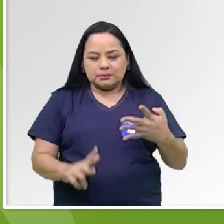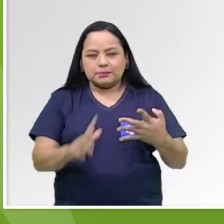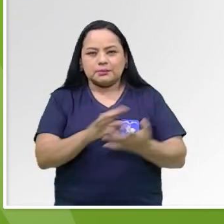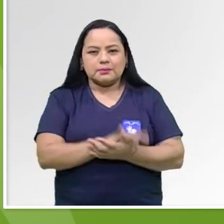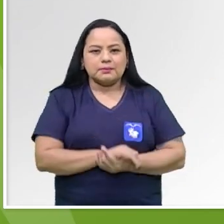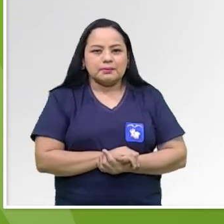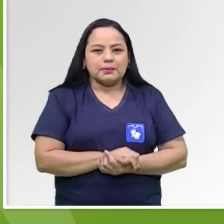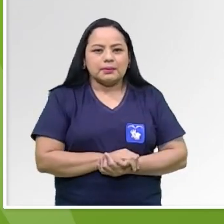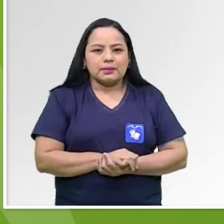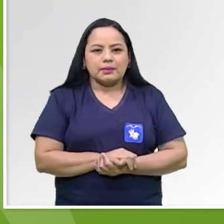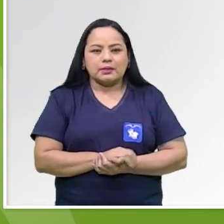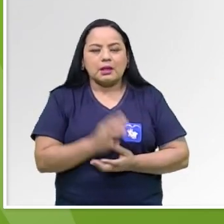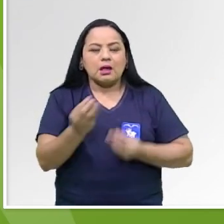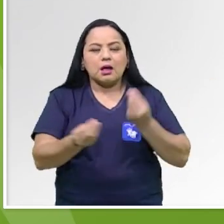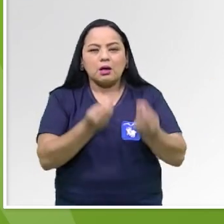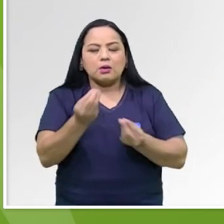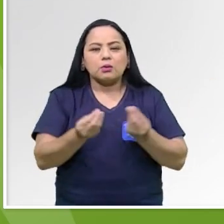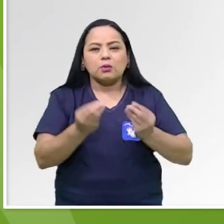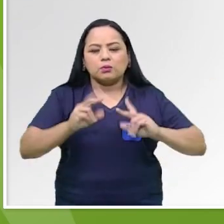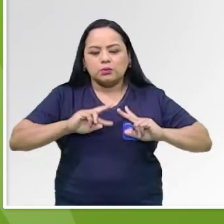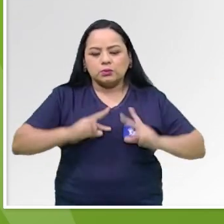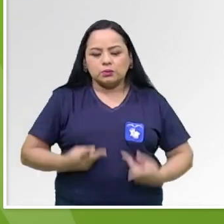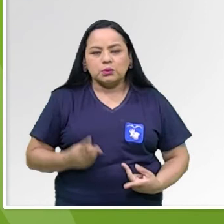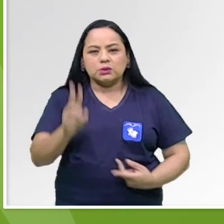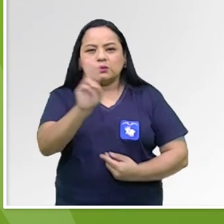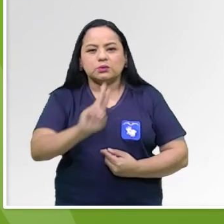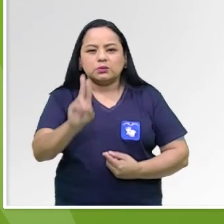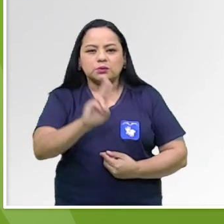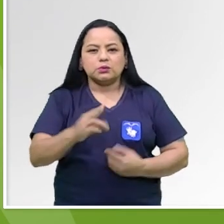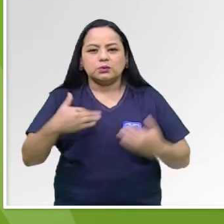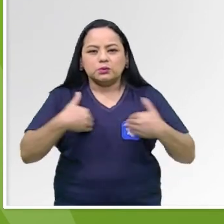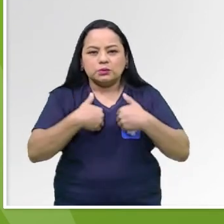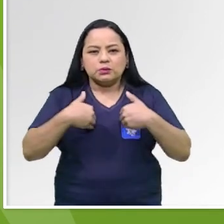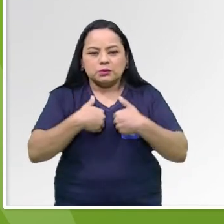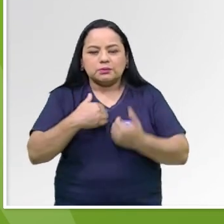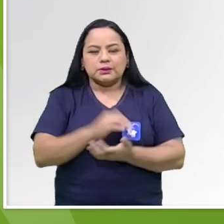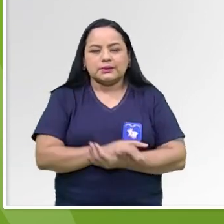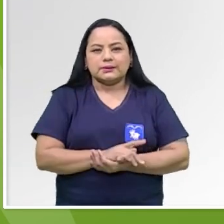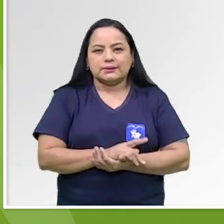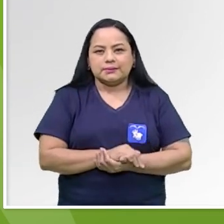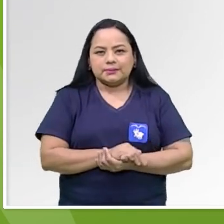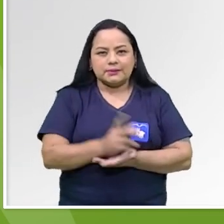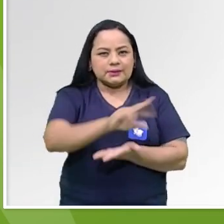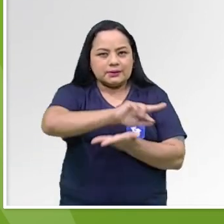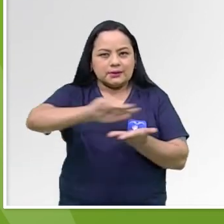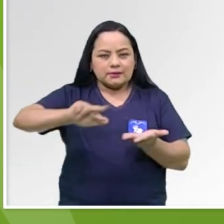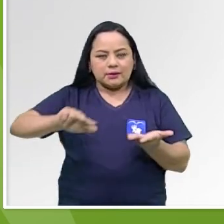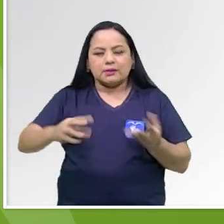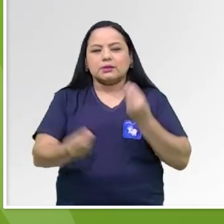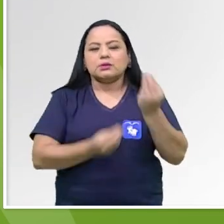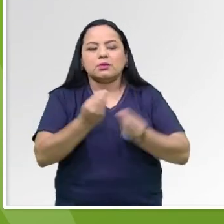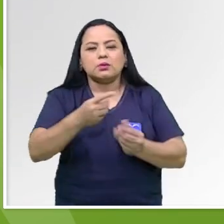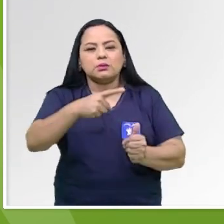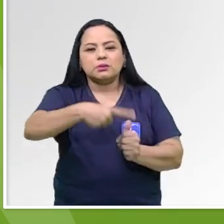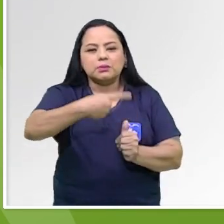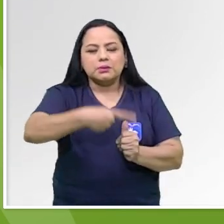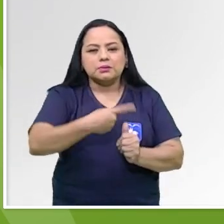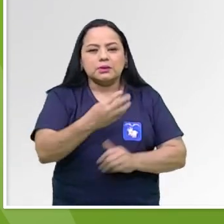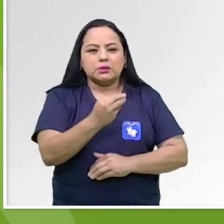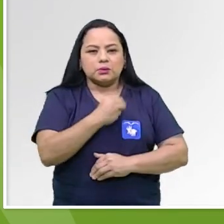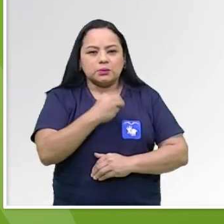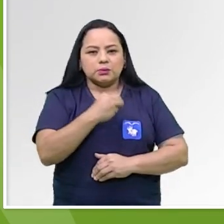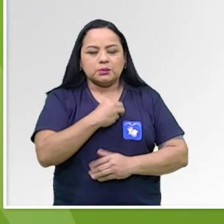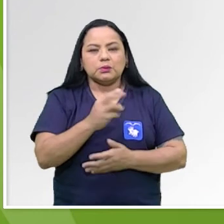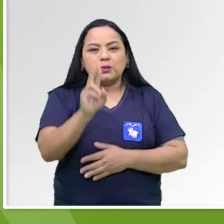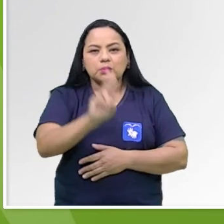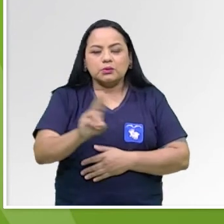vamos ver como que os seres humanos utilizam os animais, que são de diversas formas, né? Então, o primeiro são os mamíferos que são